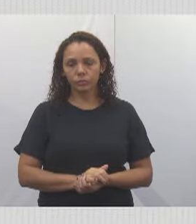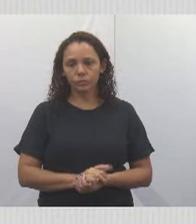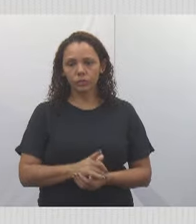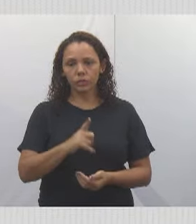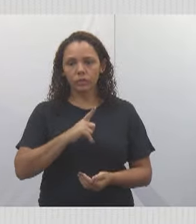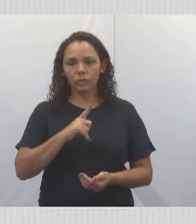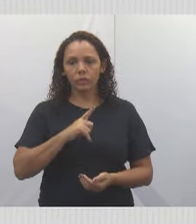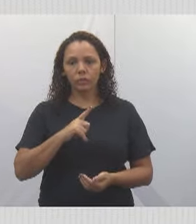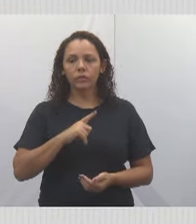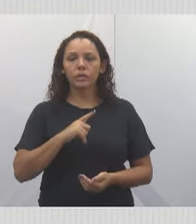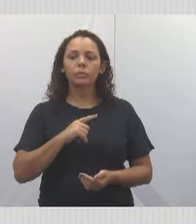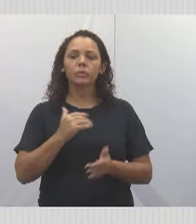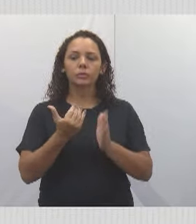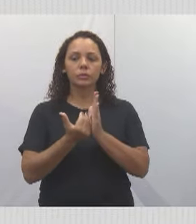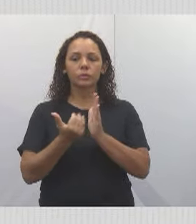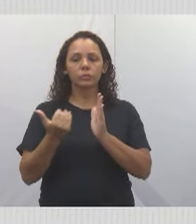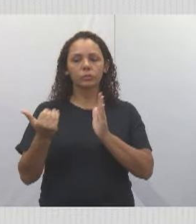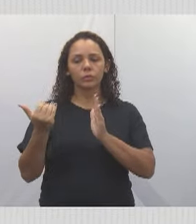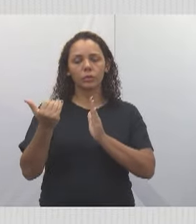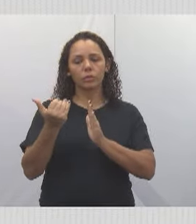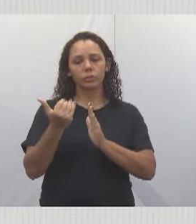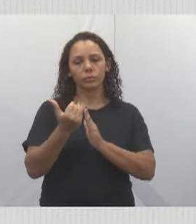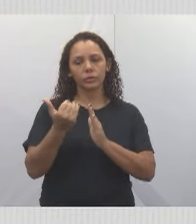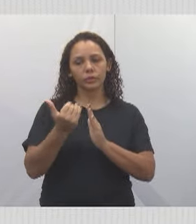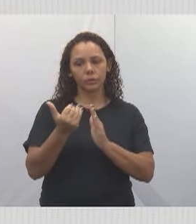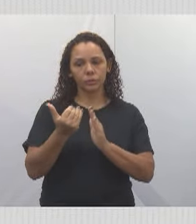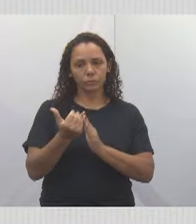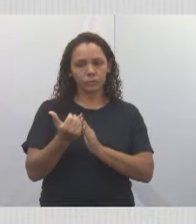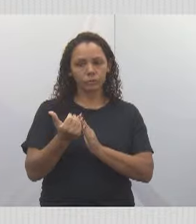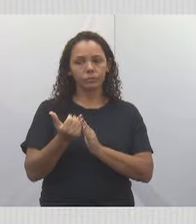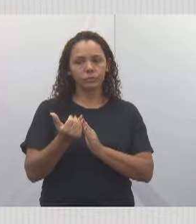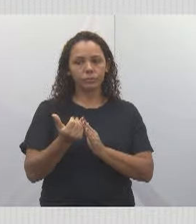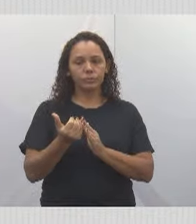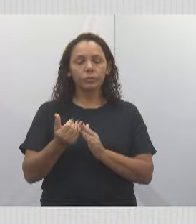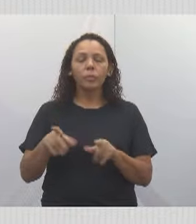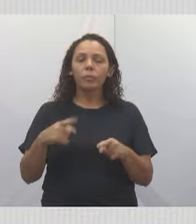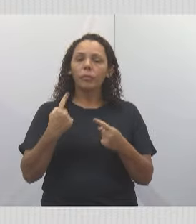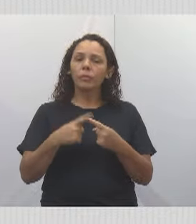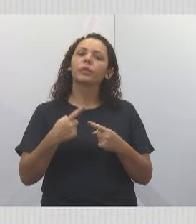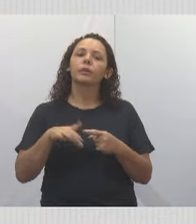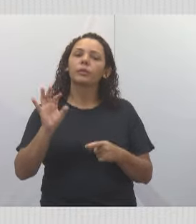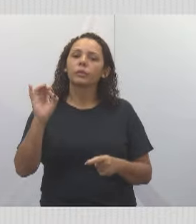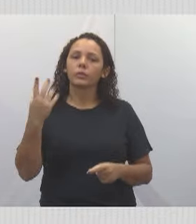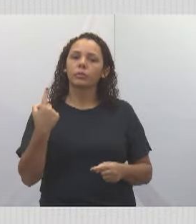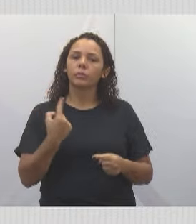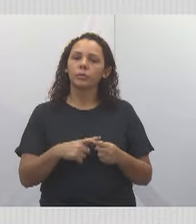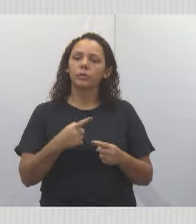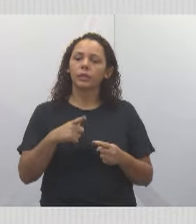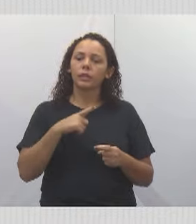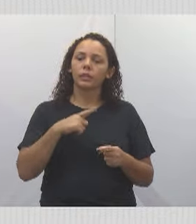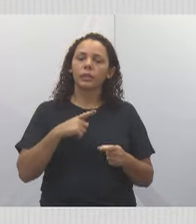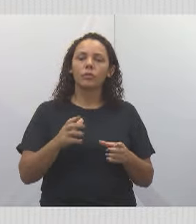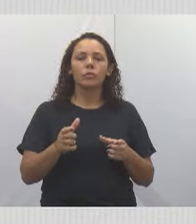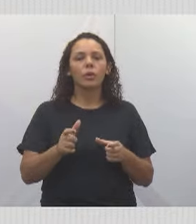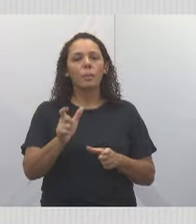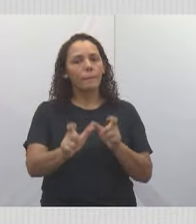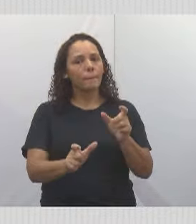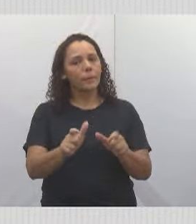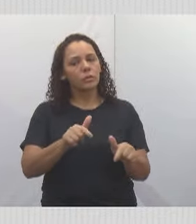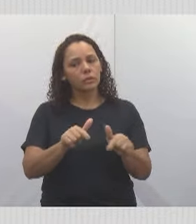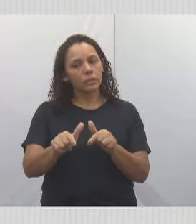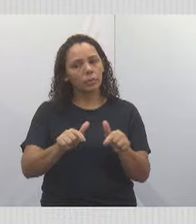Tivemos um incremento nas manifestações na ouvidoria da saúde. Isso se deu pelo aumento da equipe e também